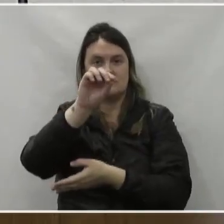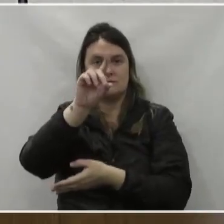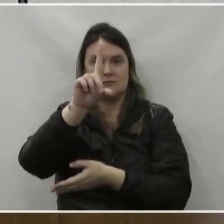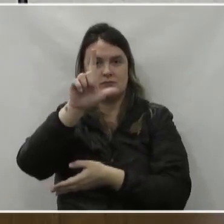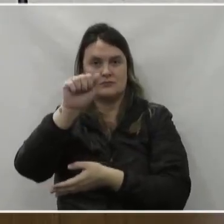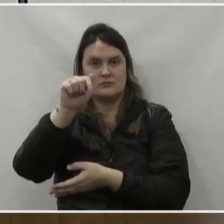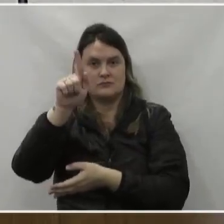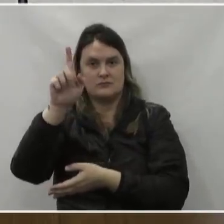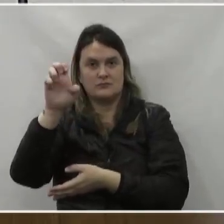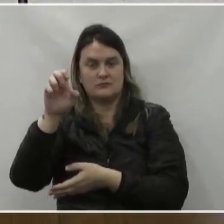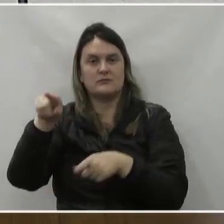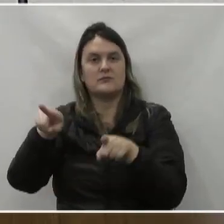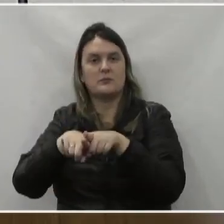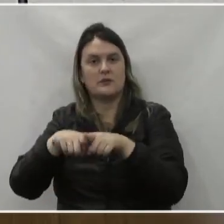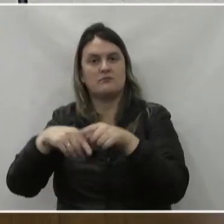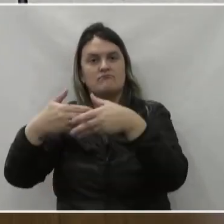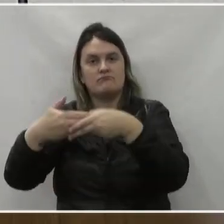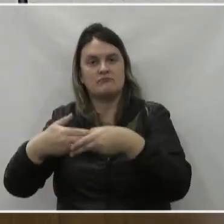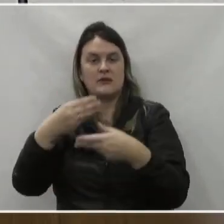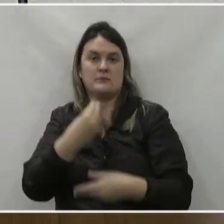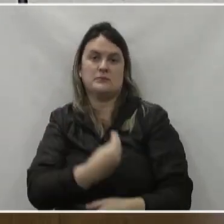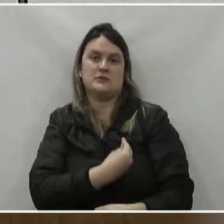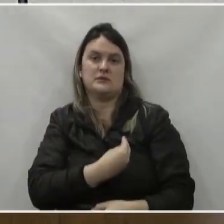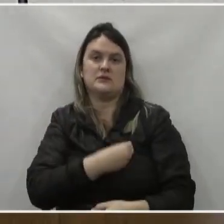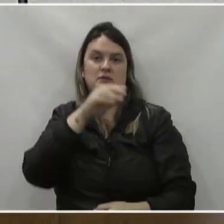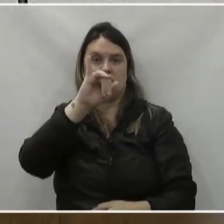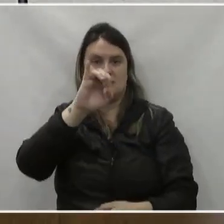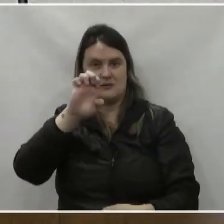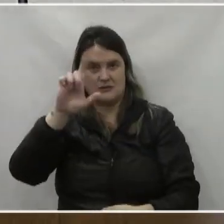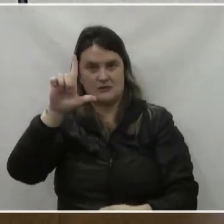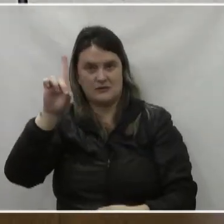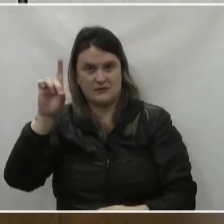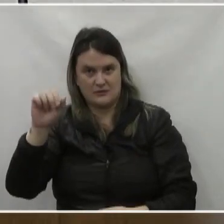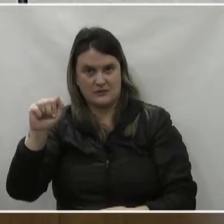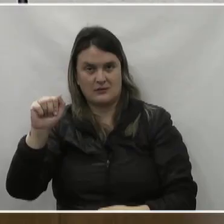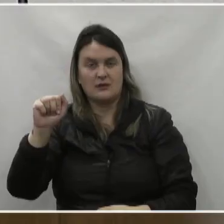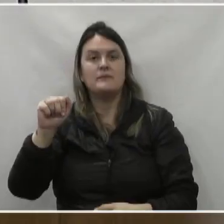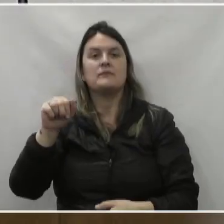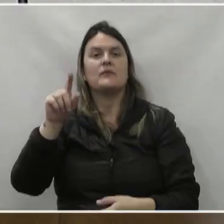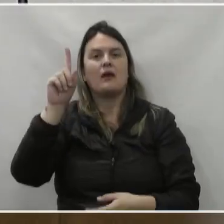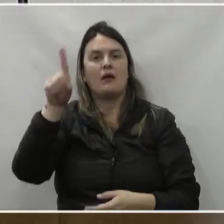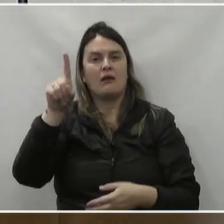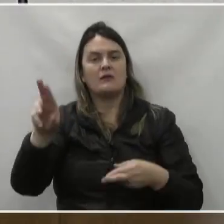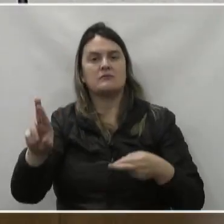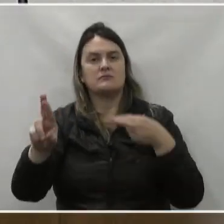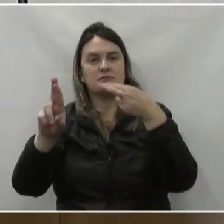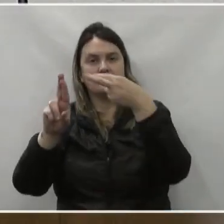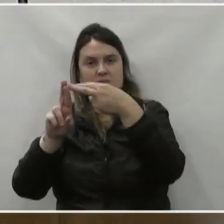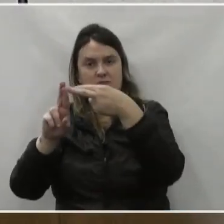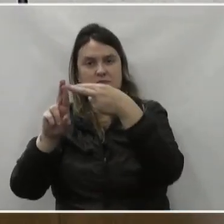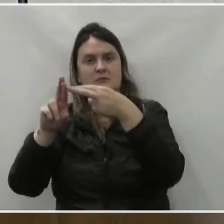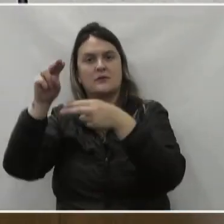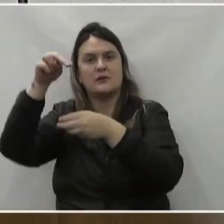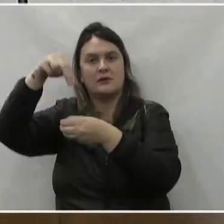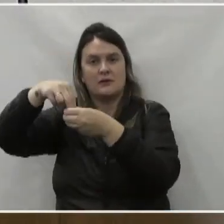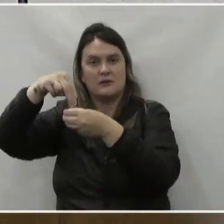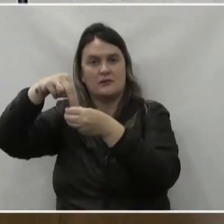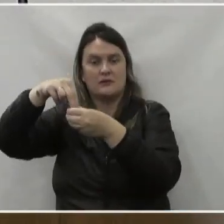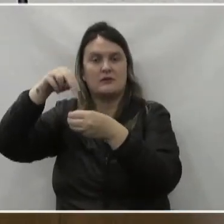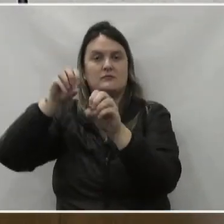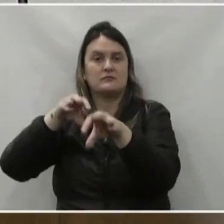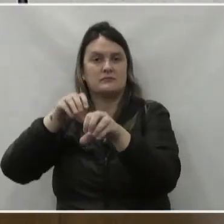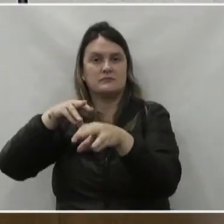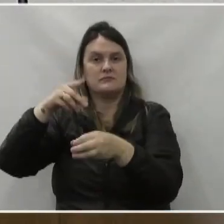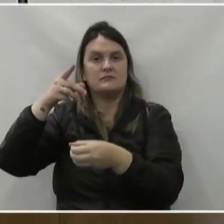Berrens. Cumprimento e destaco a presença da senhora Ieda Rosane Rabelo, assistente de chefia do Núcleo Regional